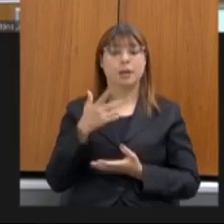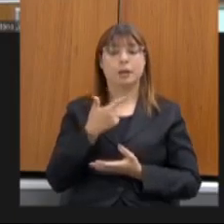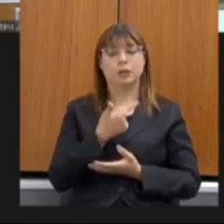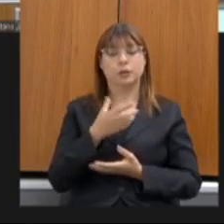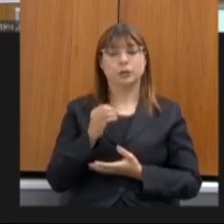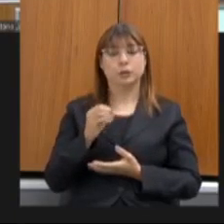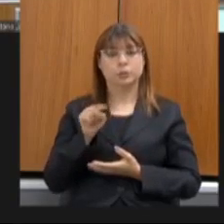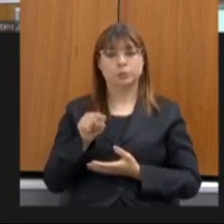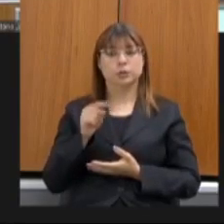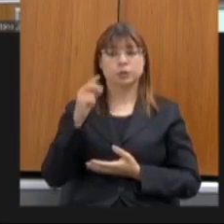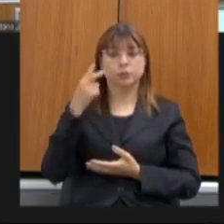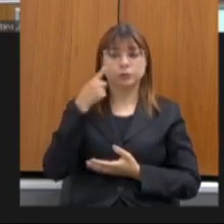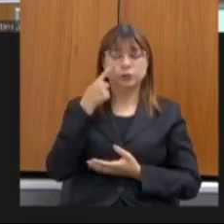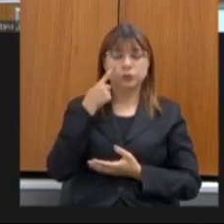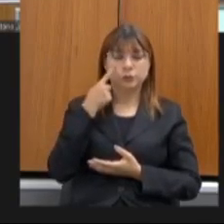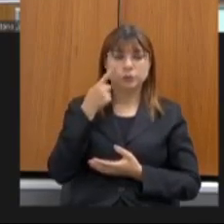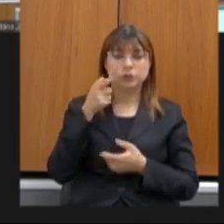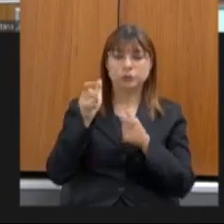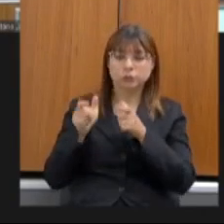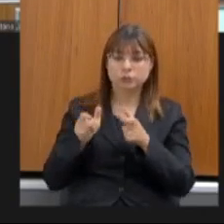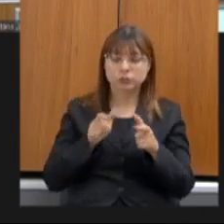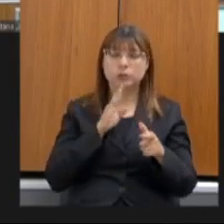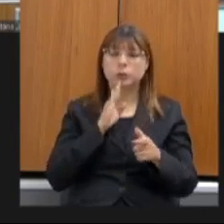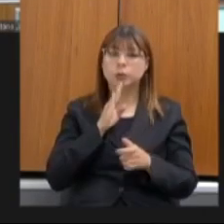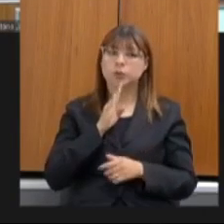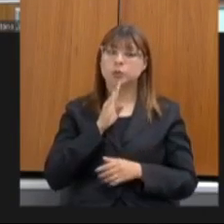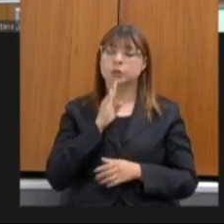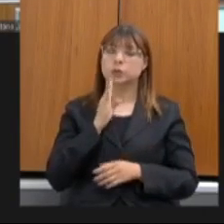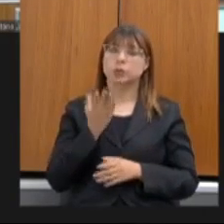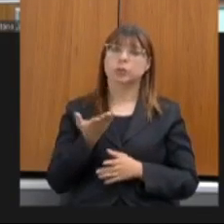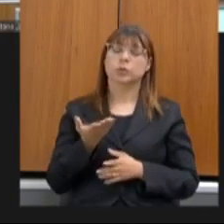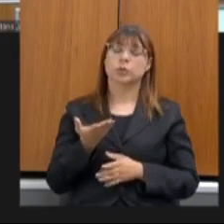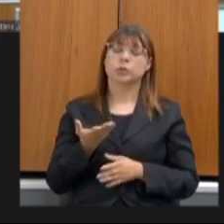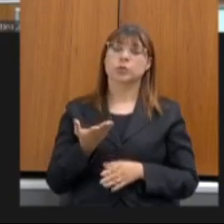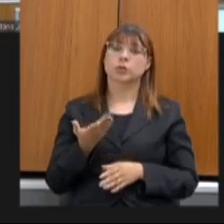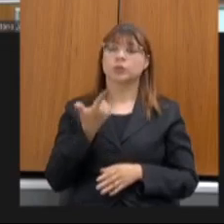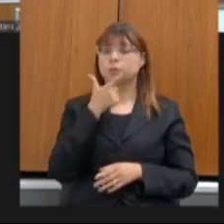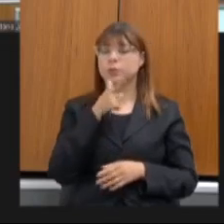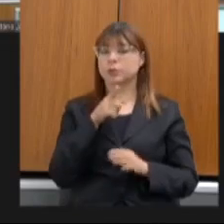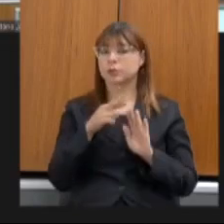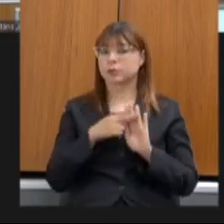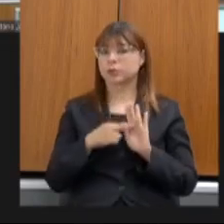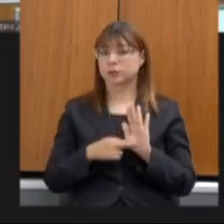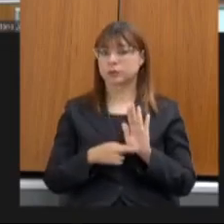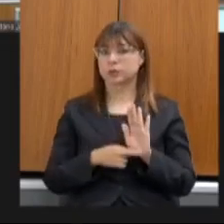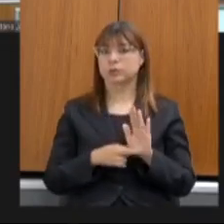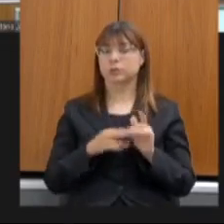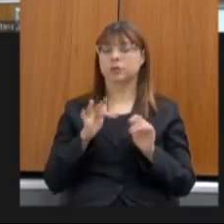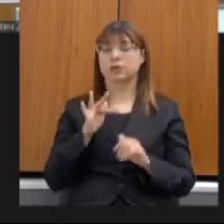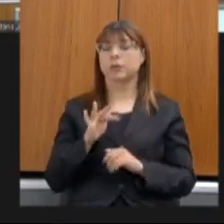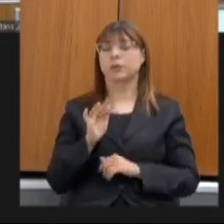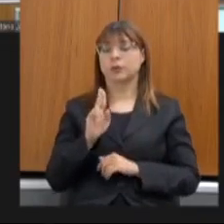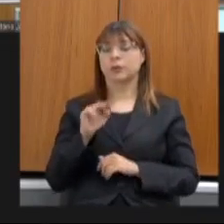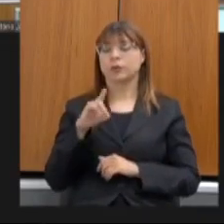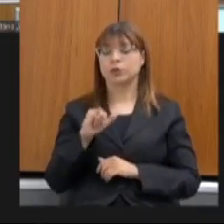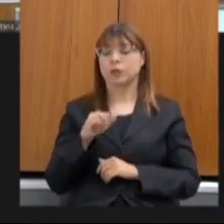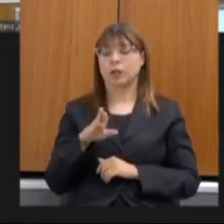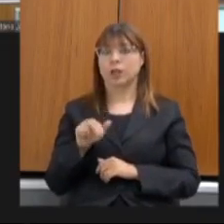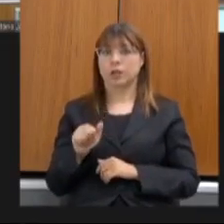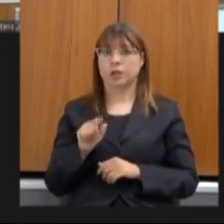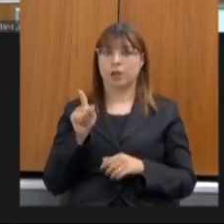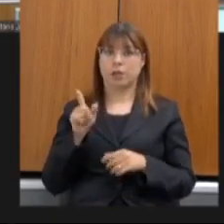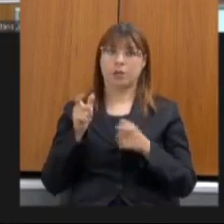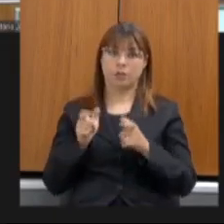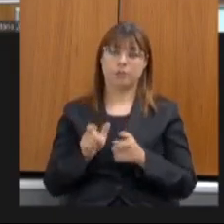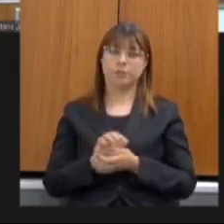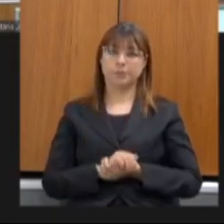captações de imagens Para viabilizar mais duas mil regularizações fundiárias na região pode